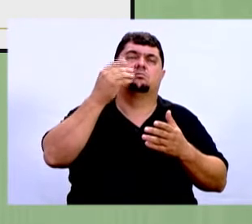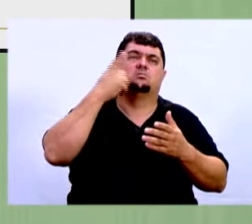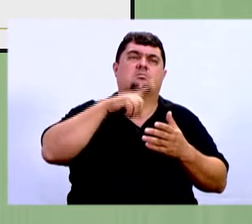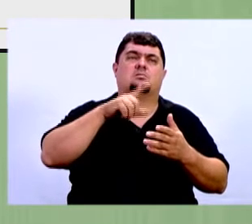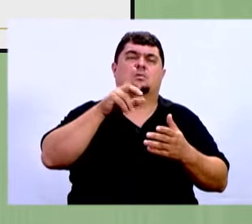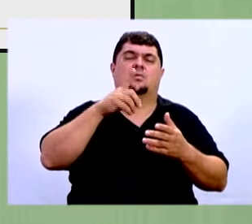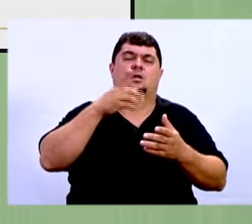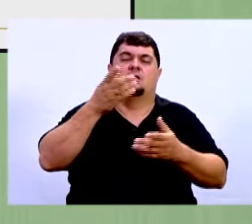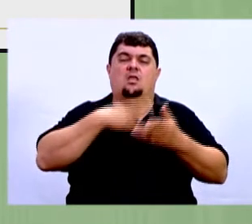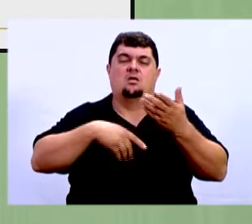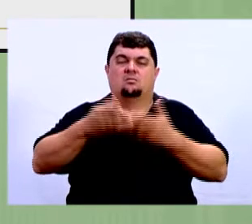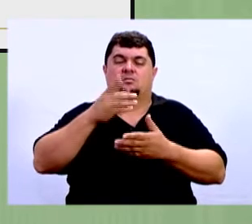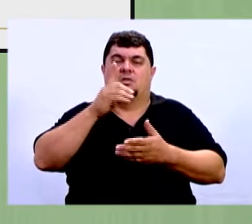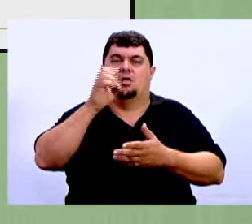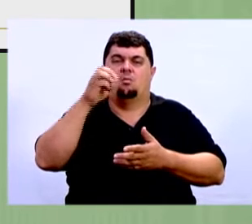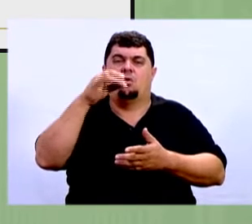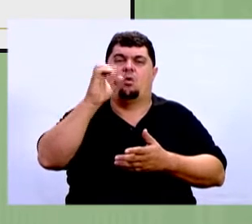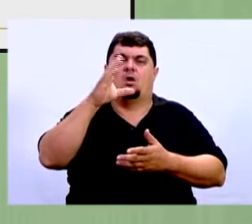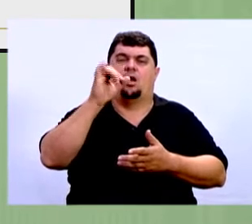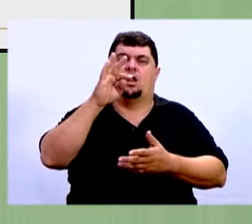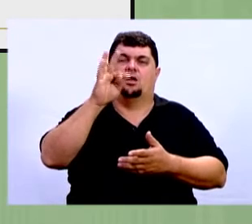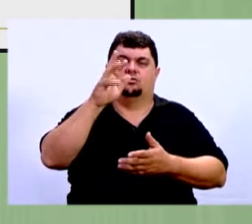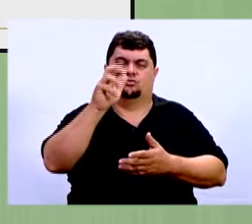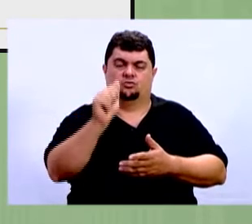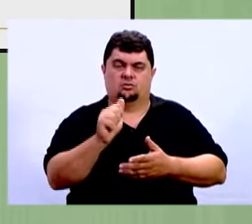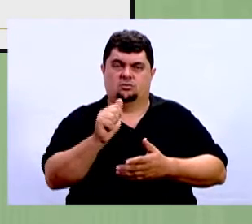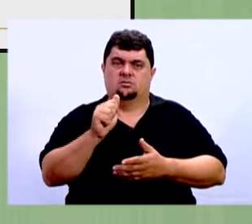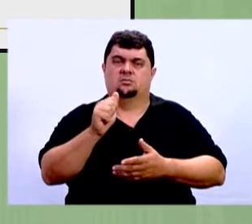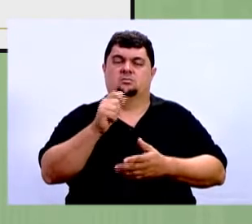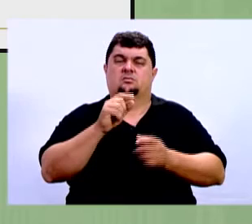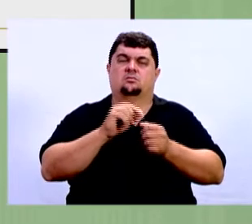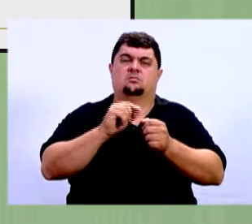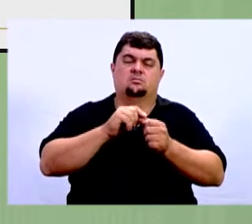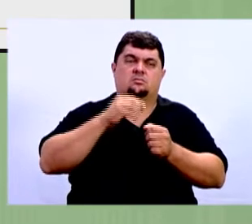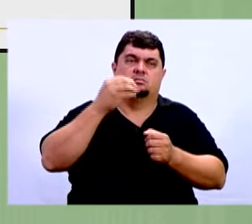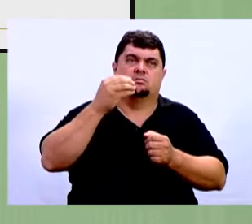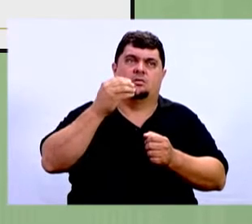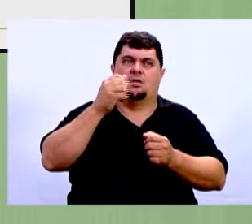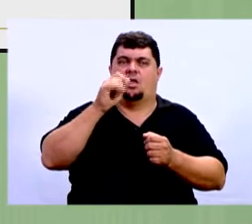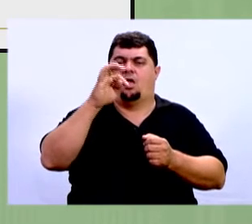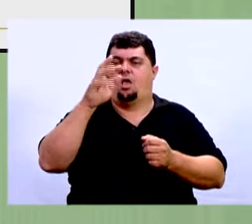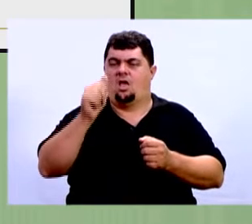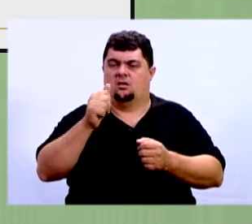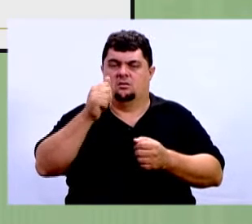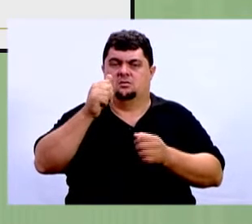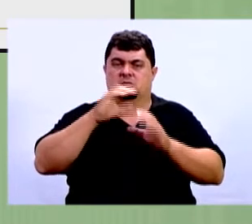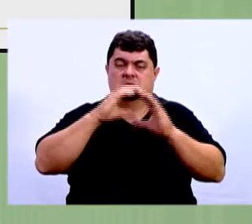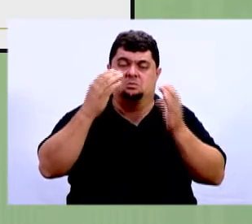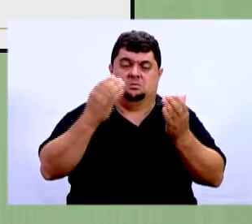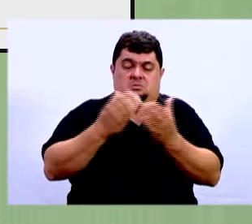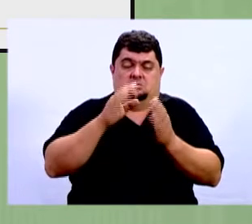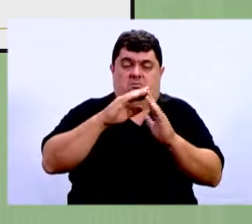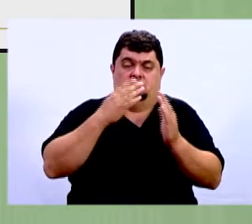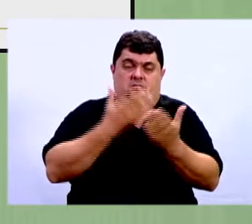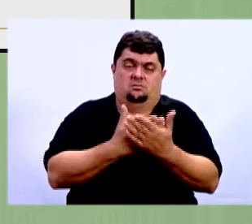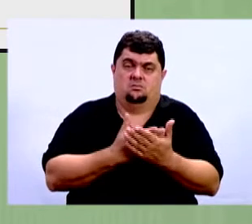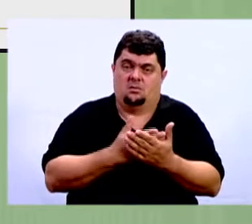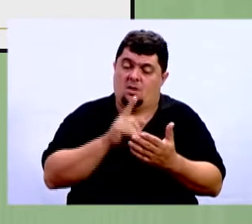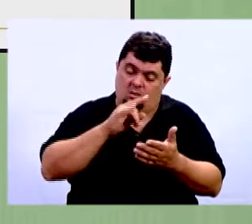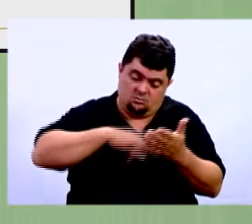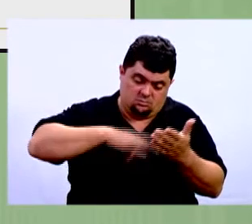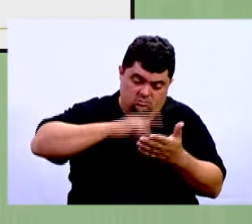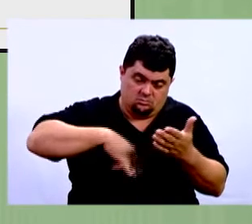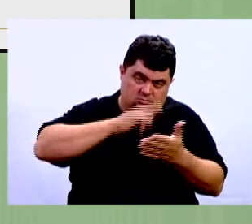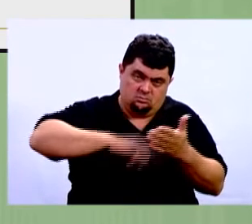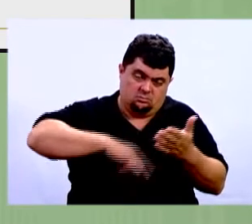é democrática ou não. Então, por exemplo, você vai fazer uma análise das atas dos conselhos escolares da sua escola. Correto? Então, é um documento, você